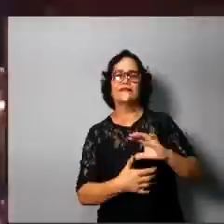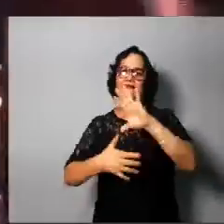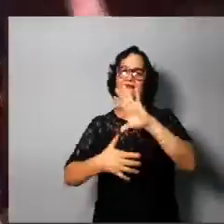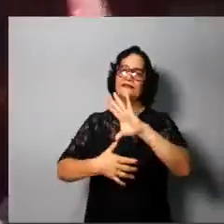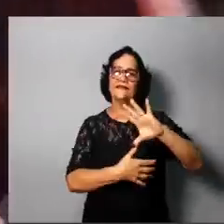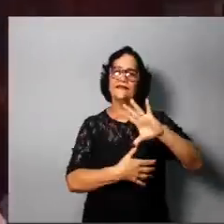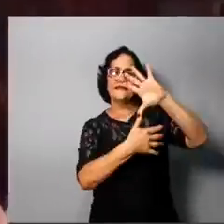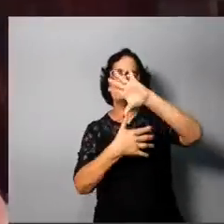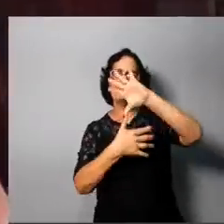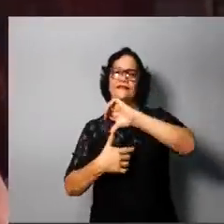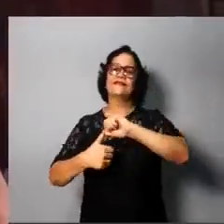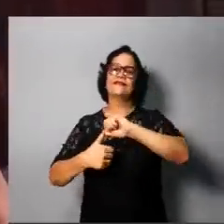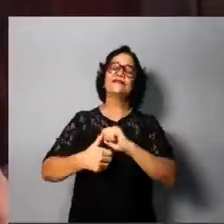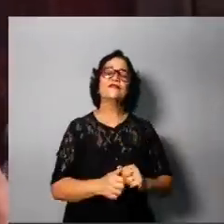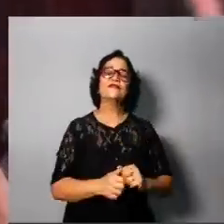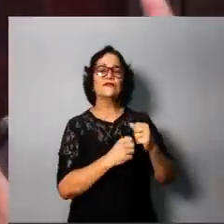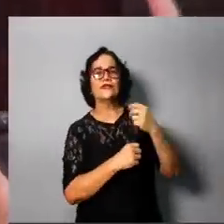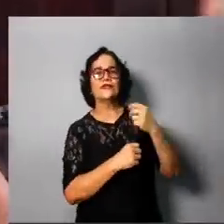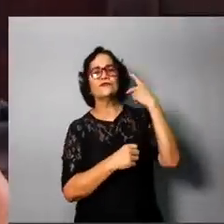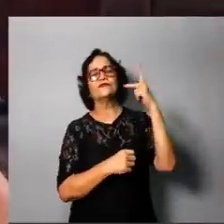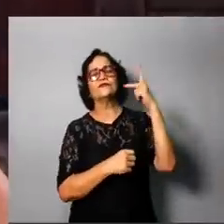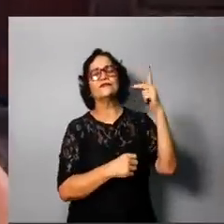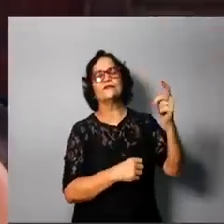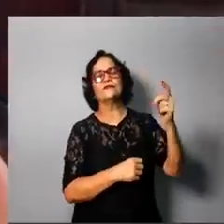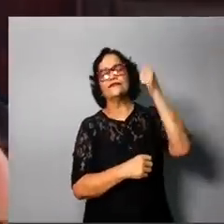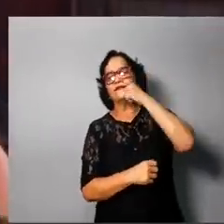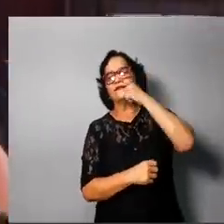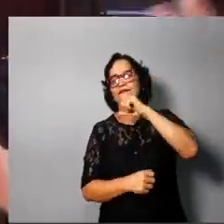Da América Latina, tu és nossa